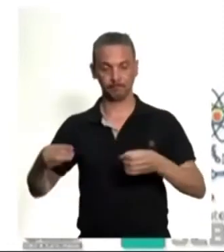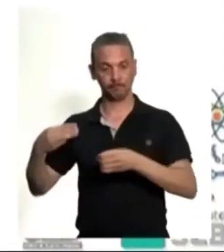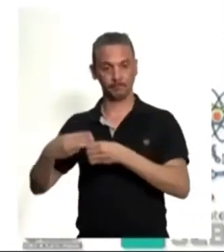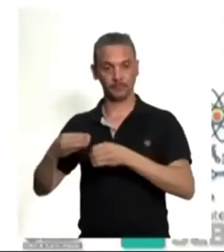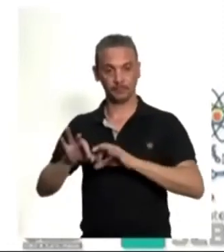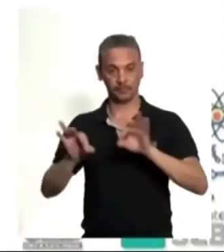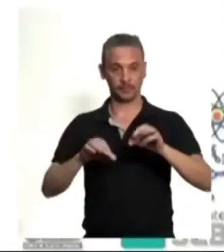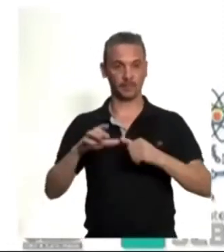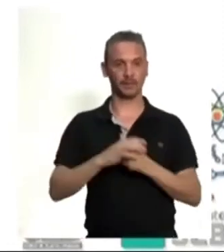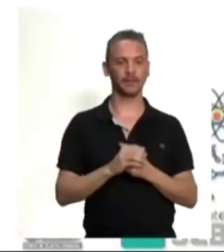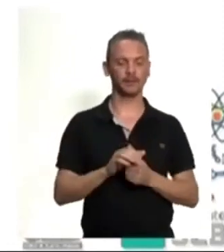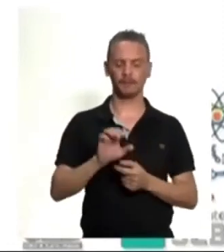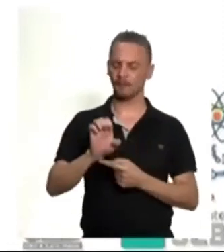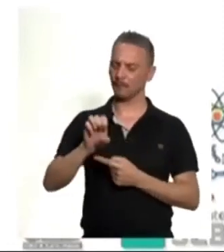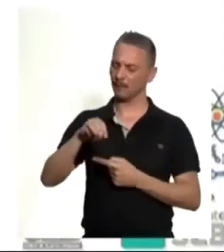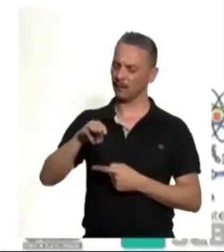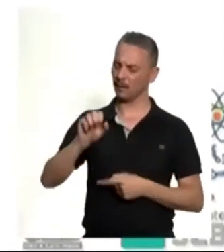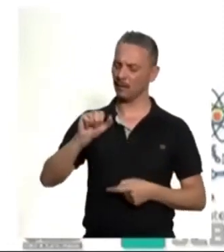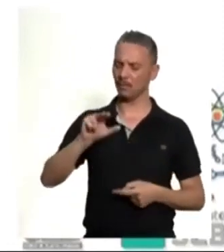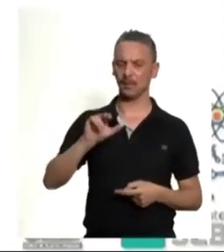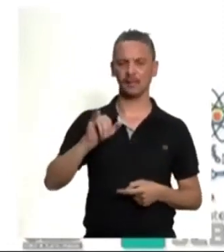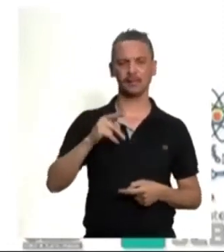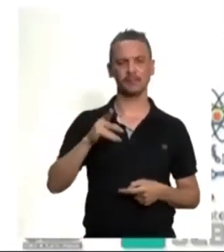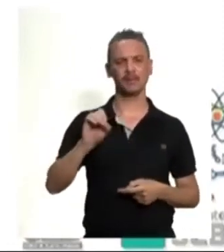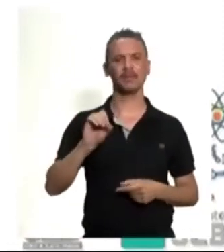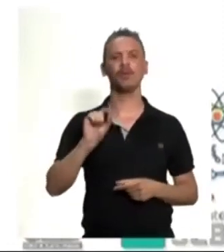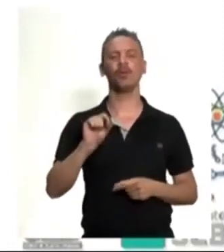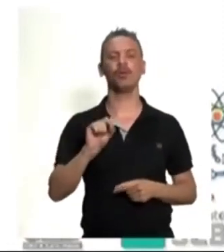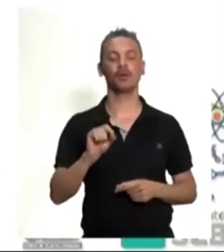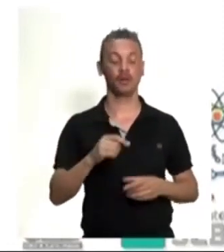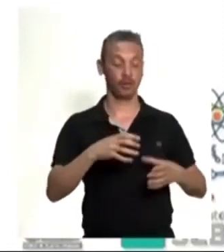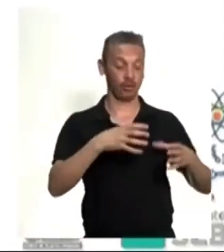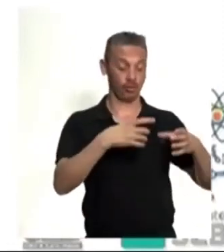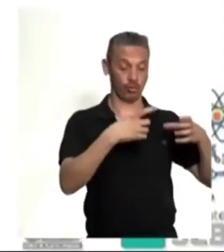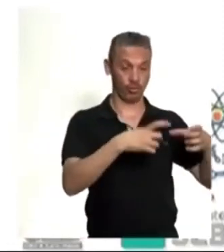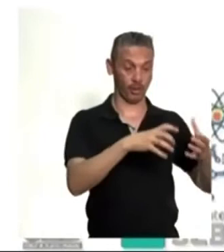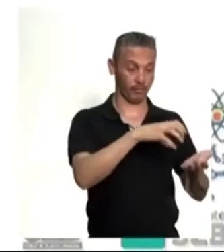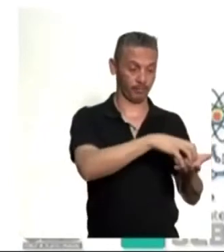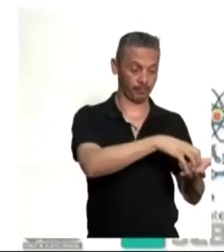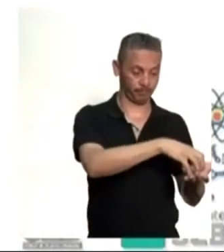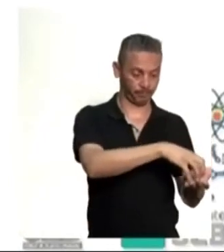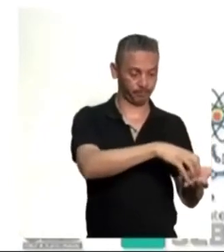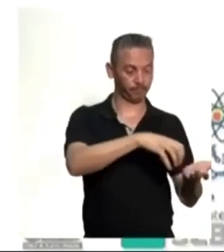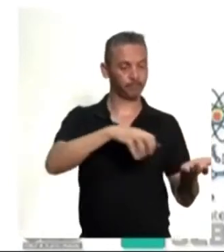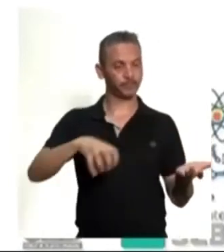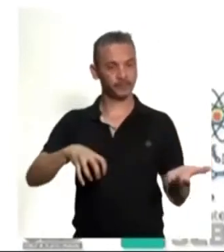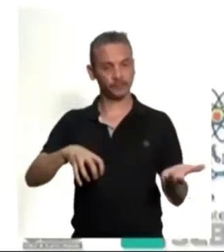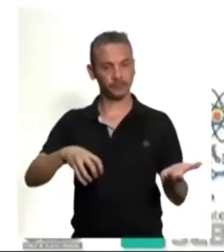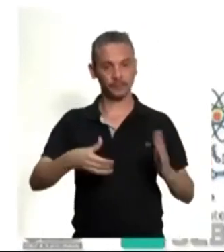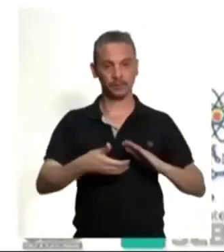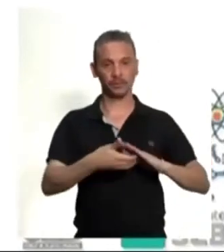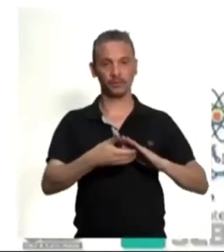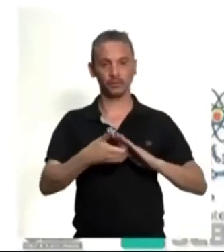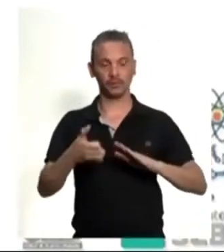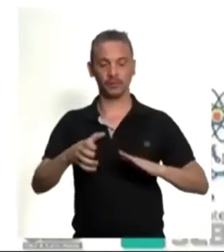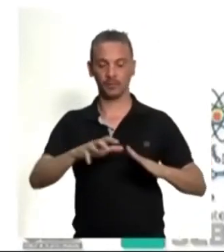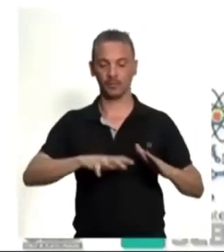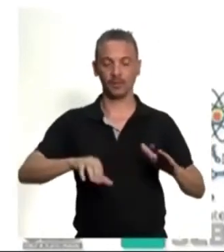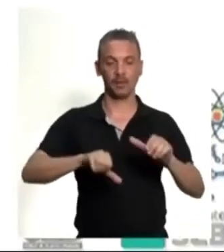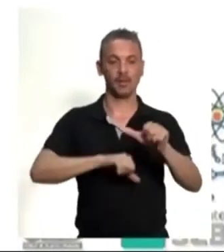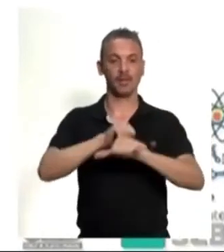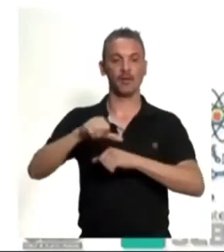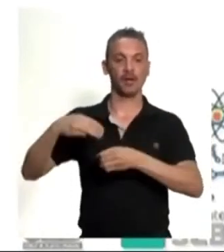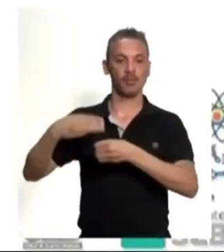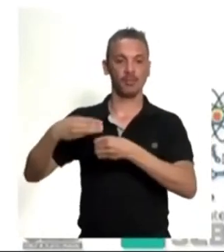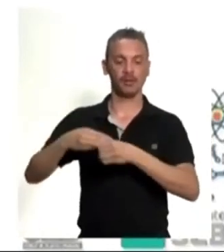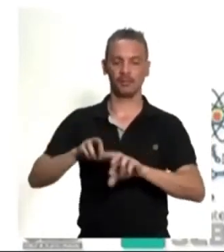não. O que seria a emancipação municipal? Quando um distrito se emancipa. Ou seja, a ideia de um distrito virar